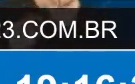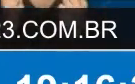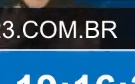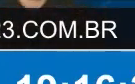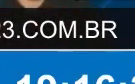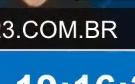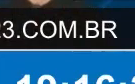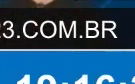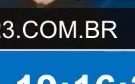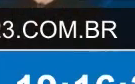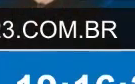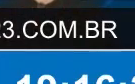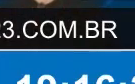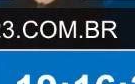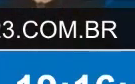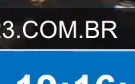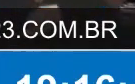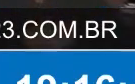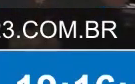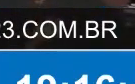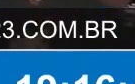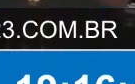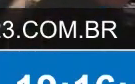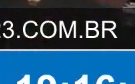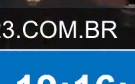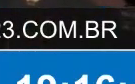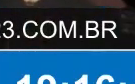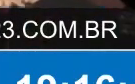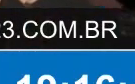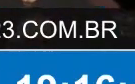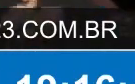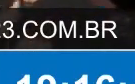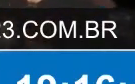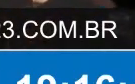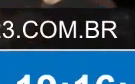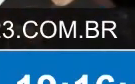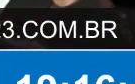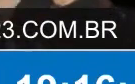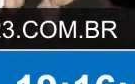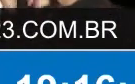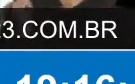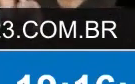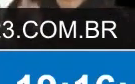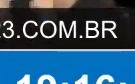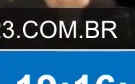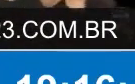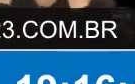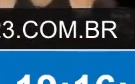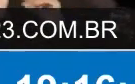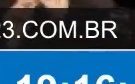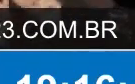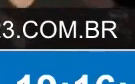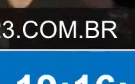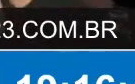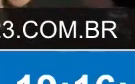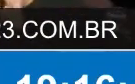disse. A transição se baseia fundamentalmente em troca de informações. Então, qual que é o cumprimento que nós devemos fazer no